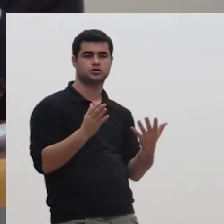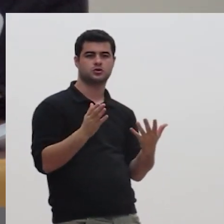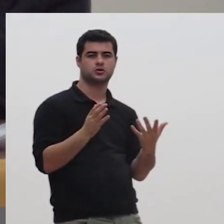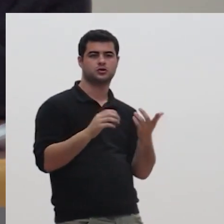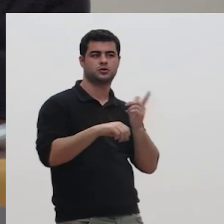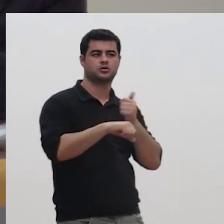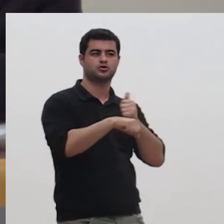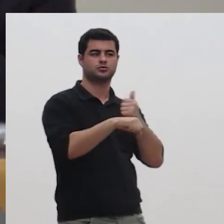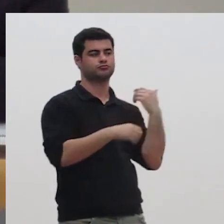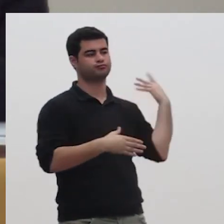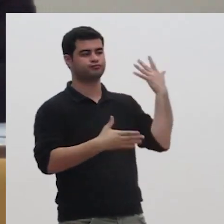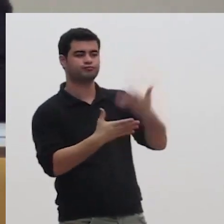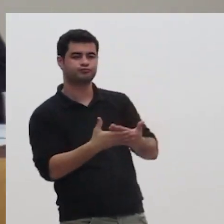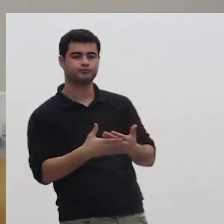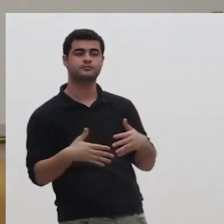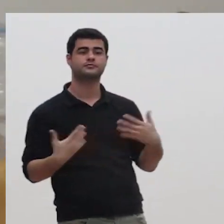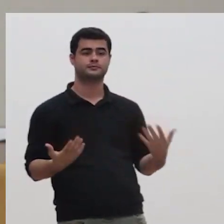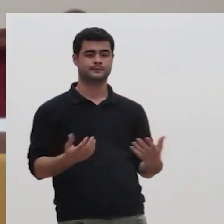gestão.